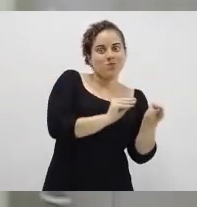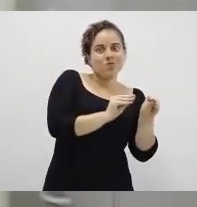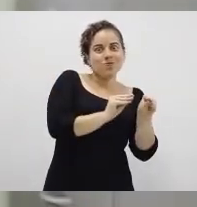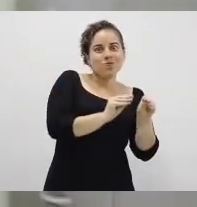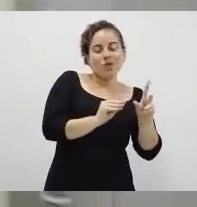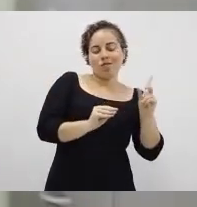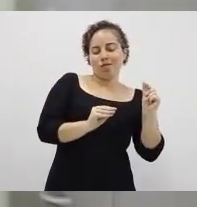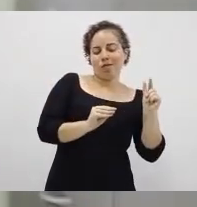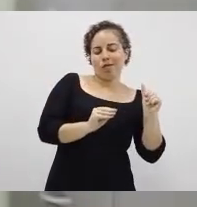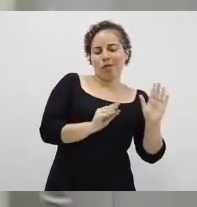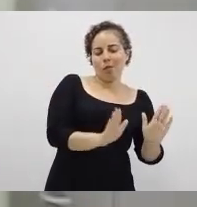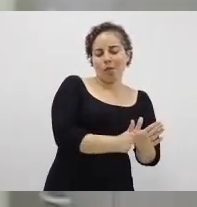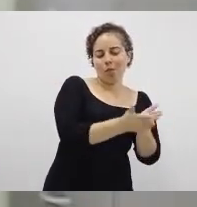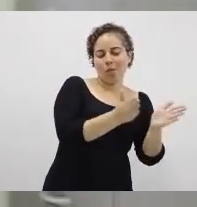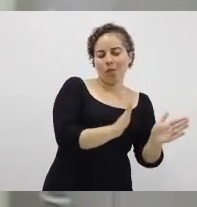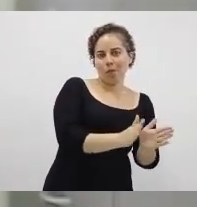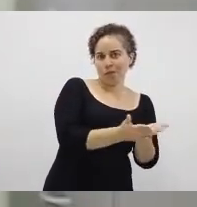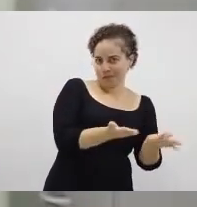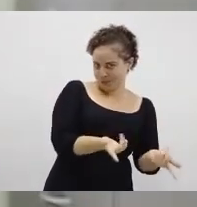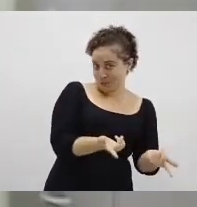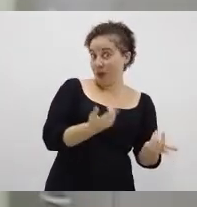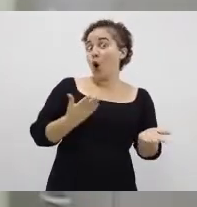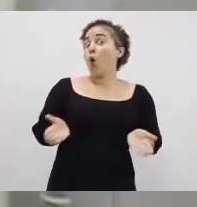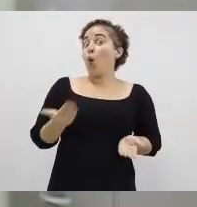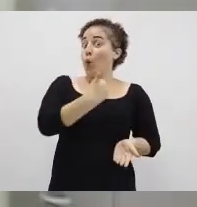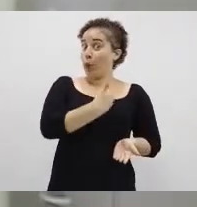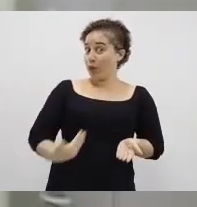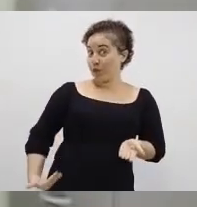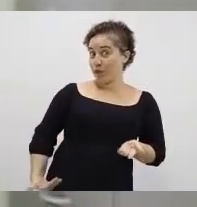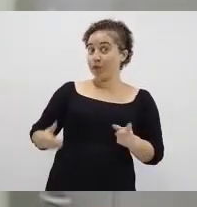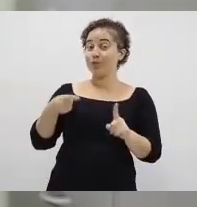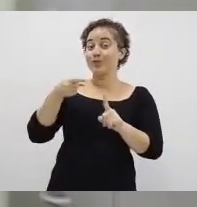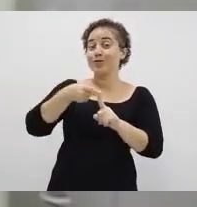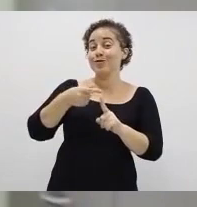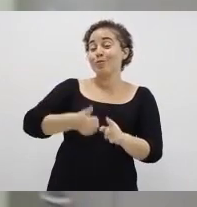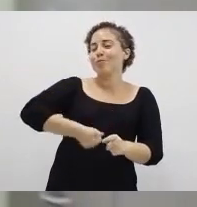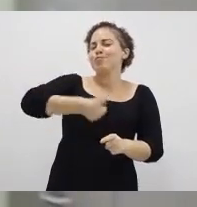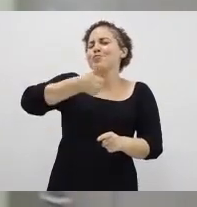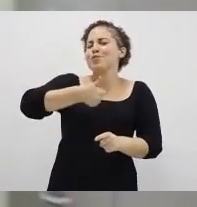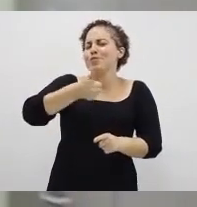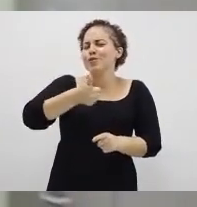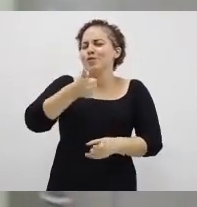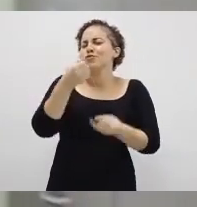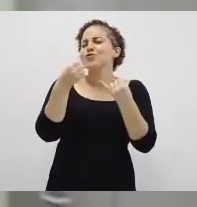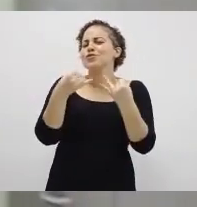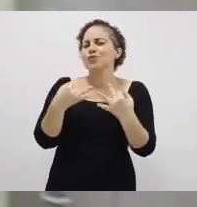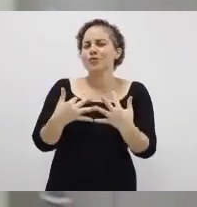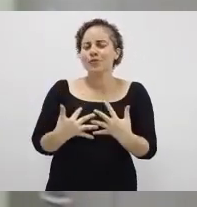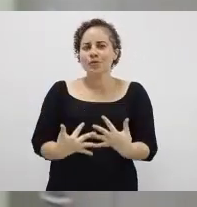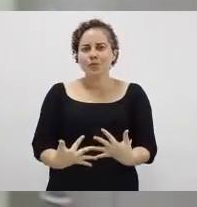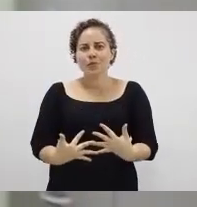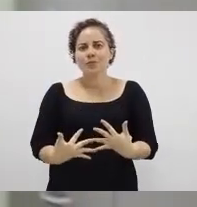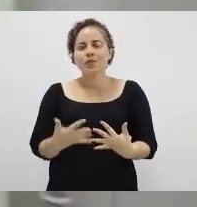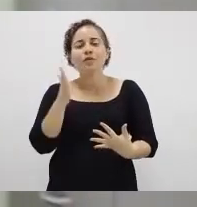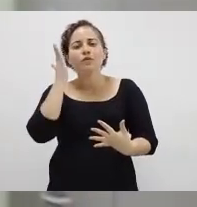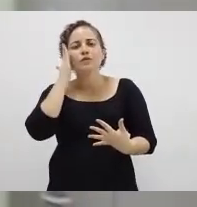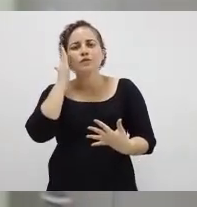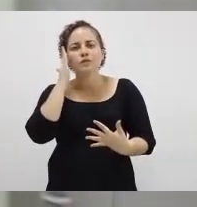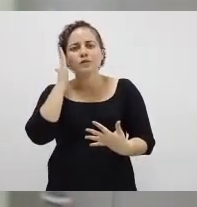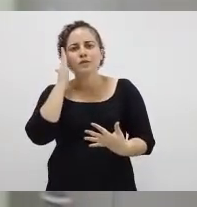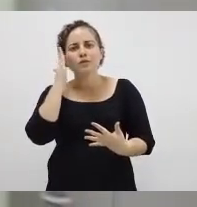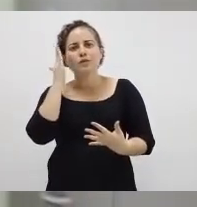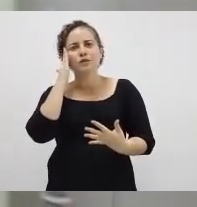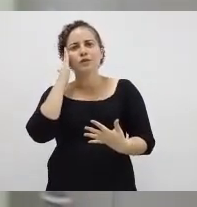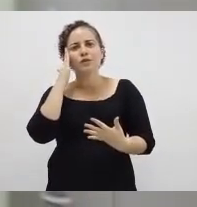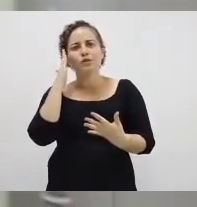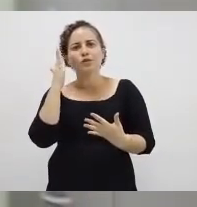é a função número 1 do governo. É essa função que justifica, que dá a razão de ser do